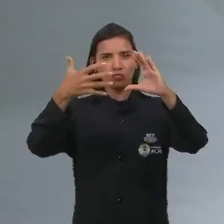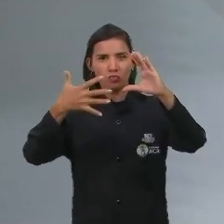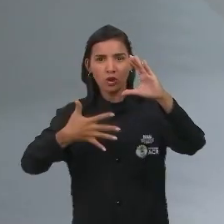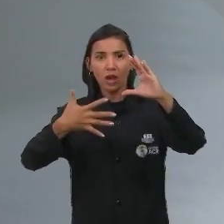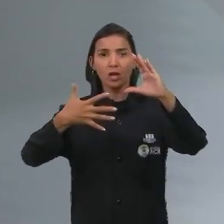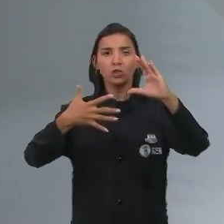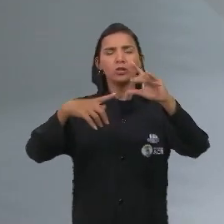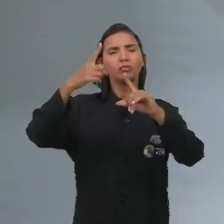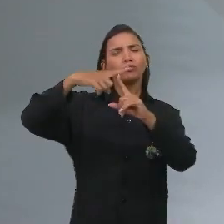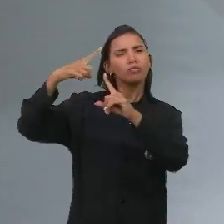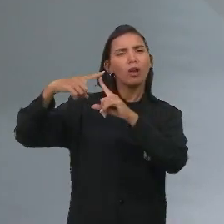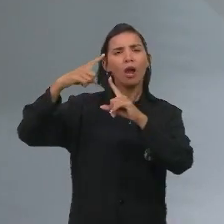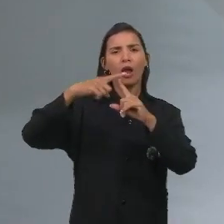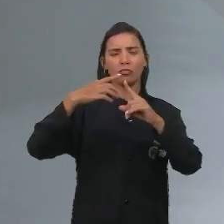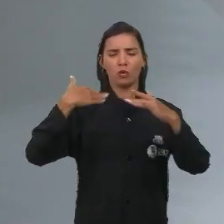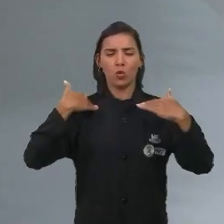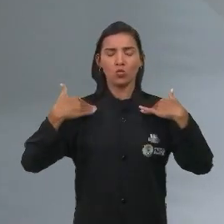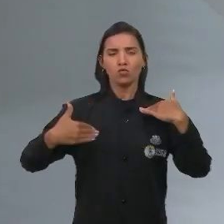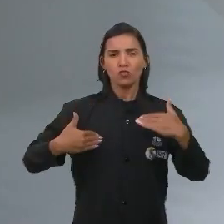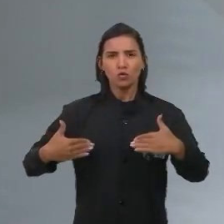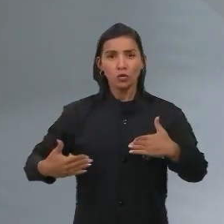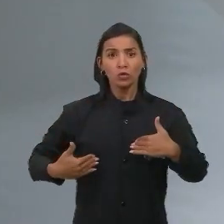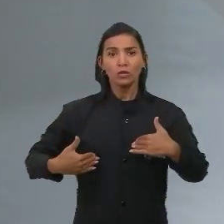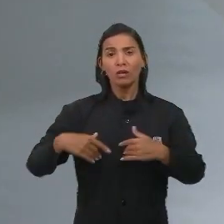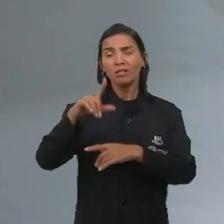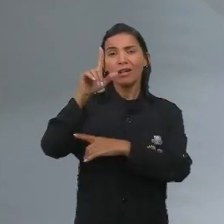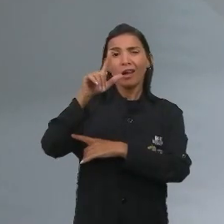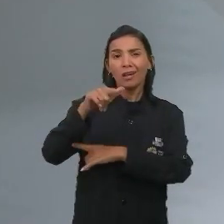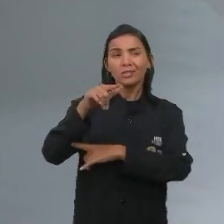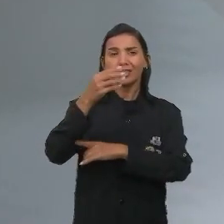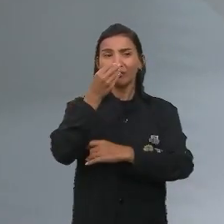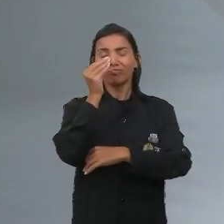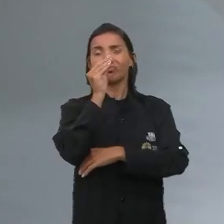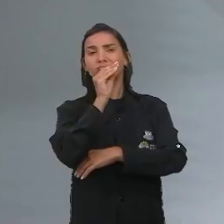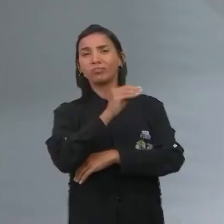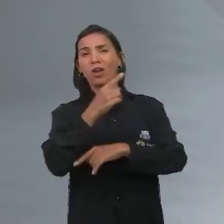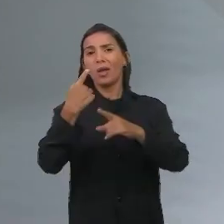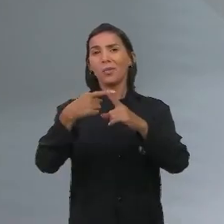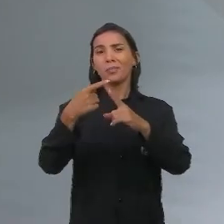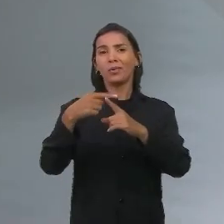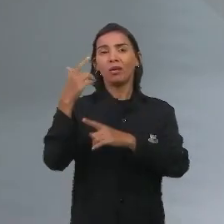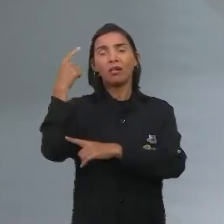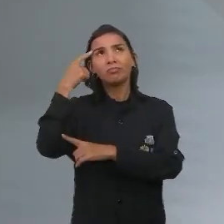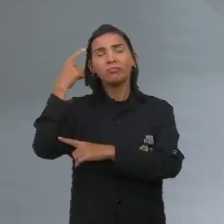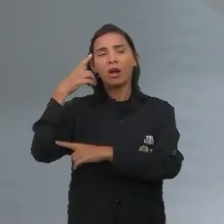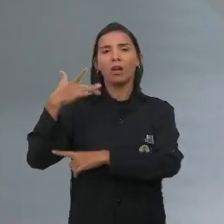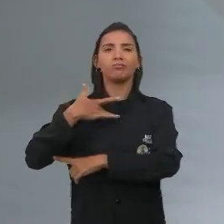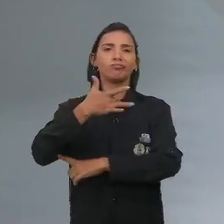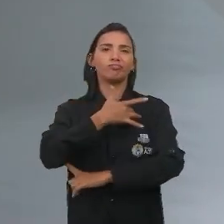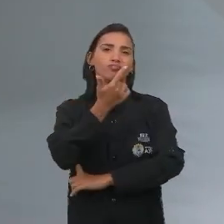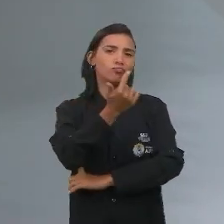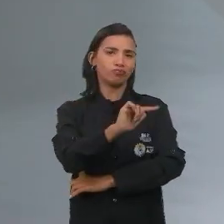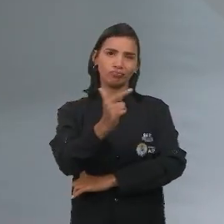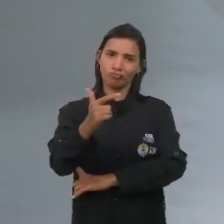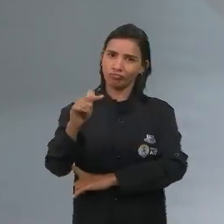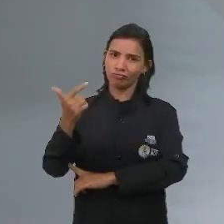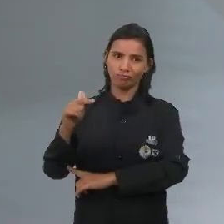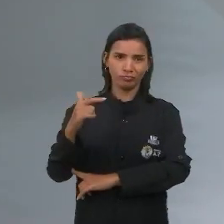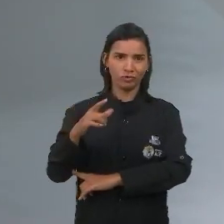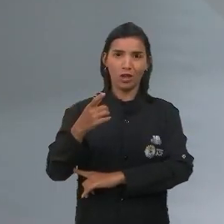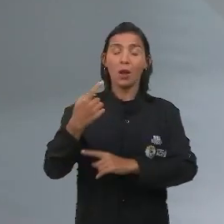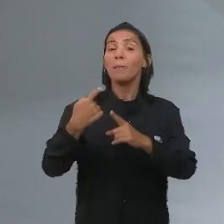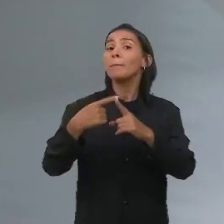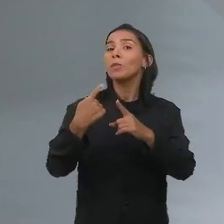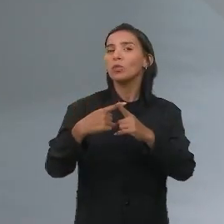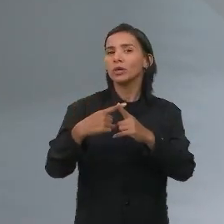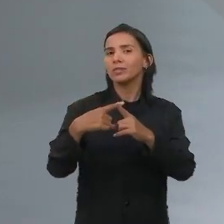de corpo que ele é preconizado como corpo não saudável. Por quê? Porque todas as redes